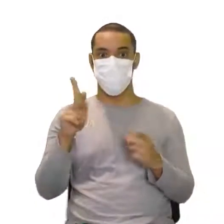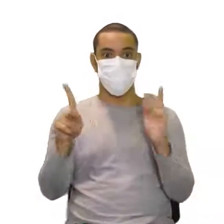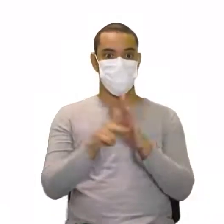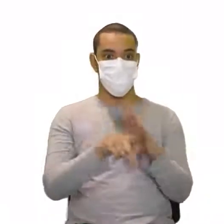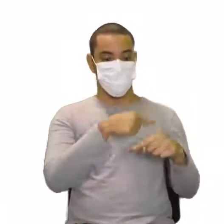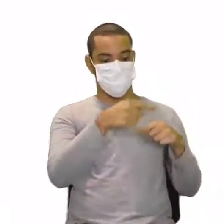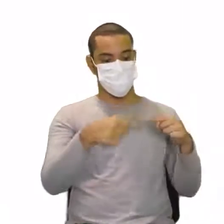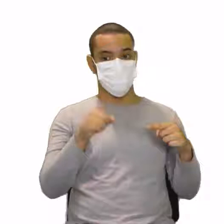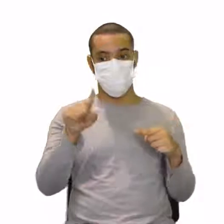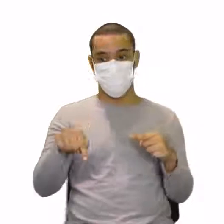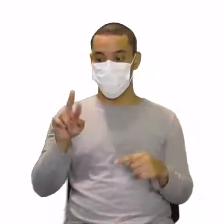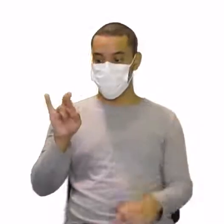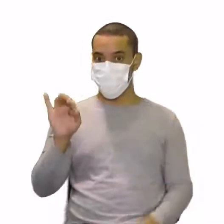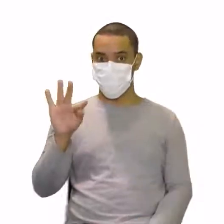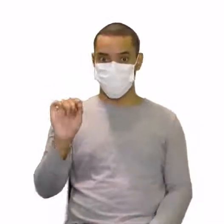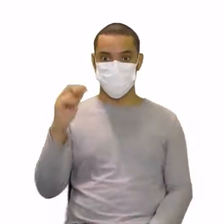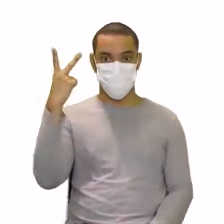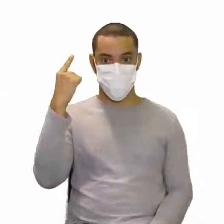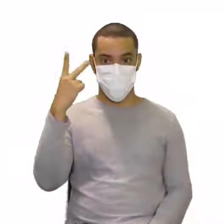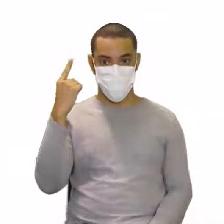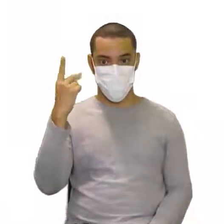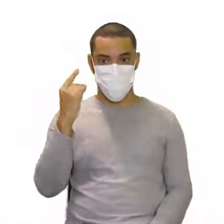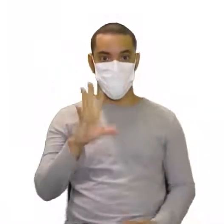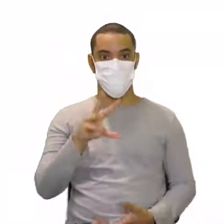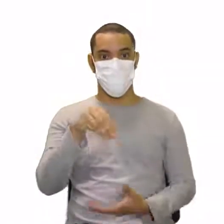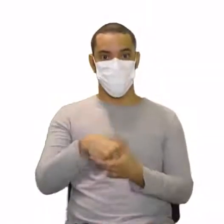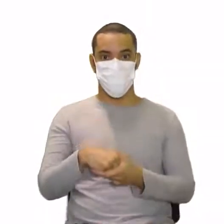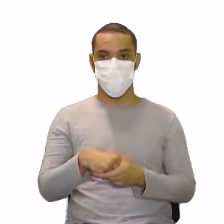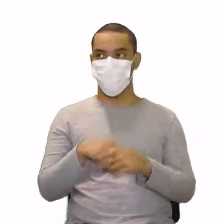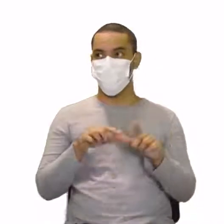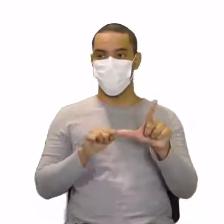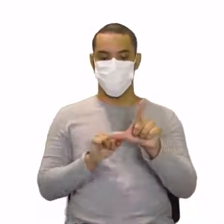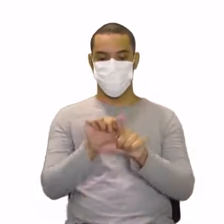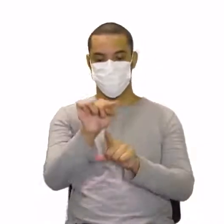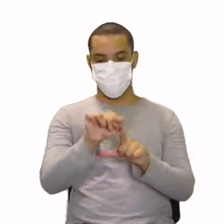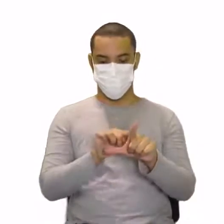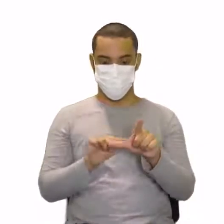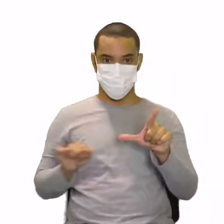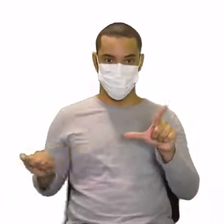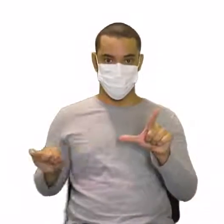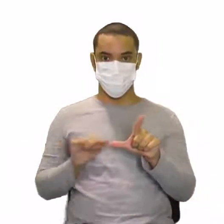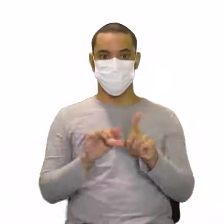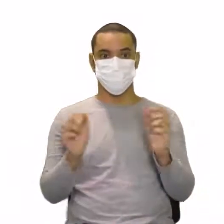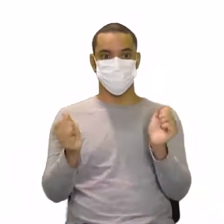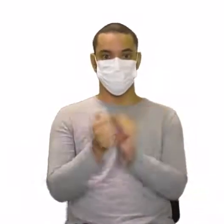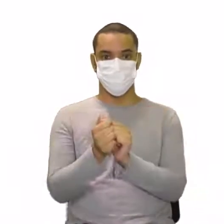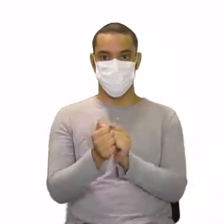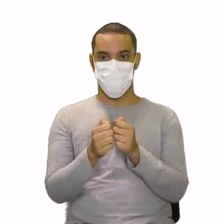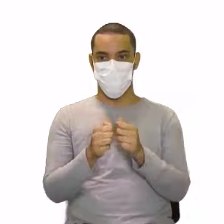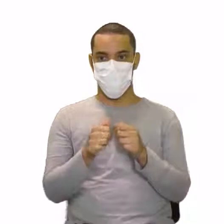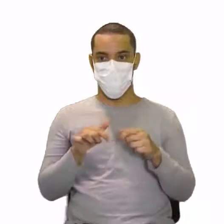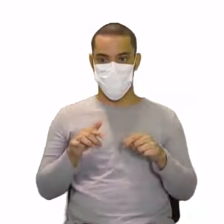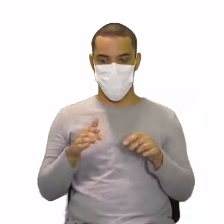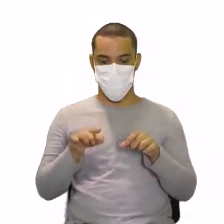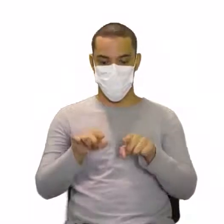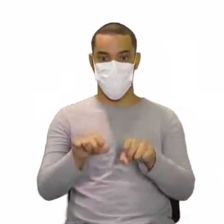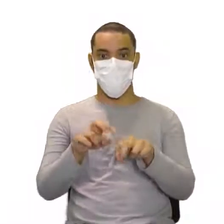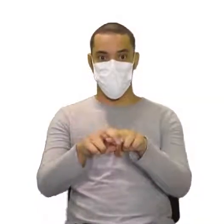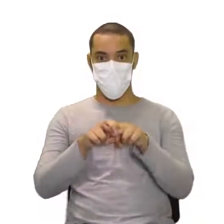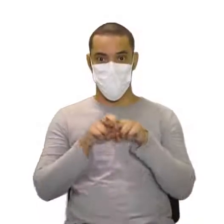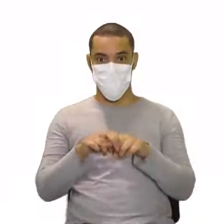É a reta normal, campo é perpendicular à reta normal, plano dessa espira. Então, se